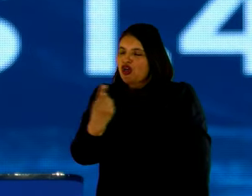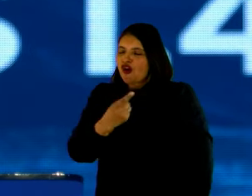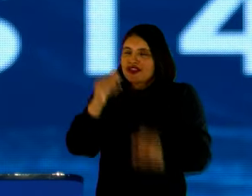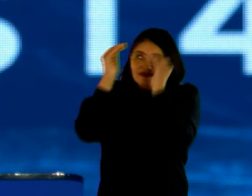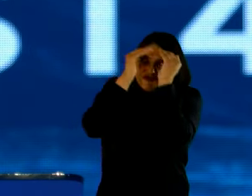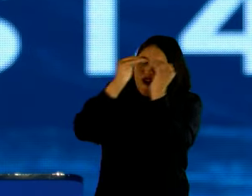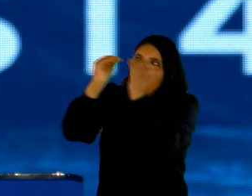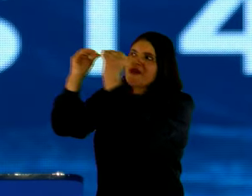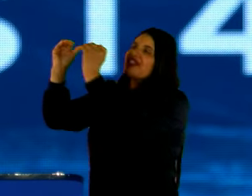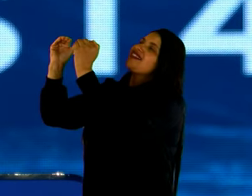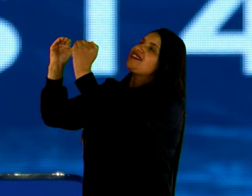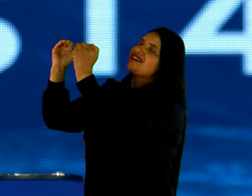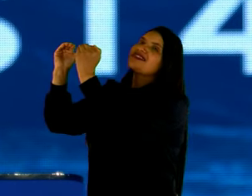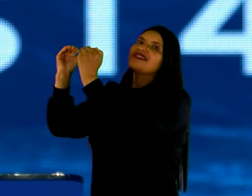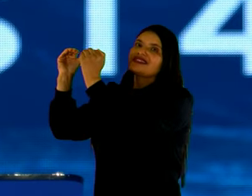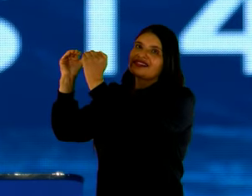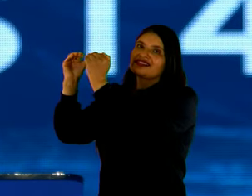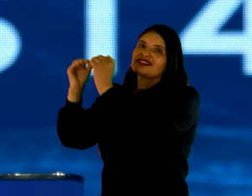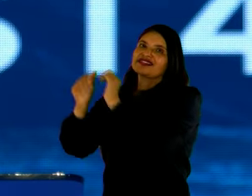fazermos.